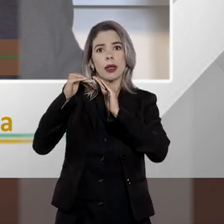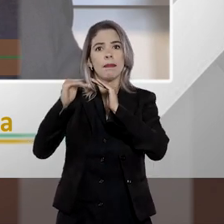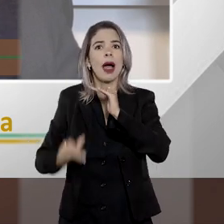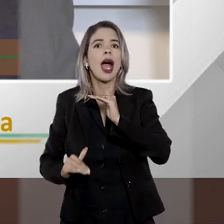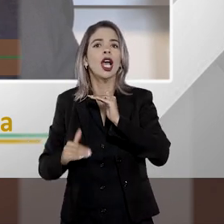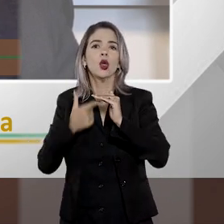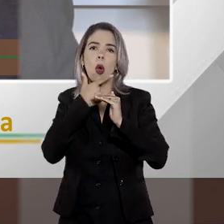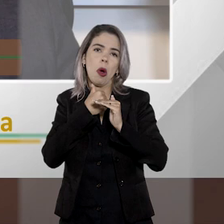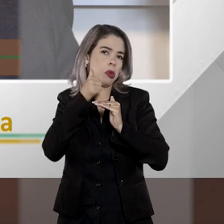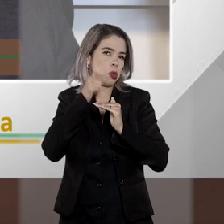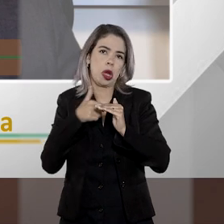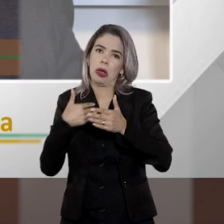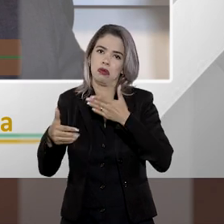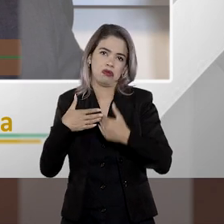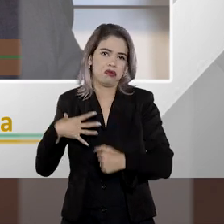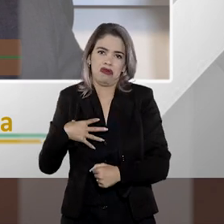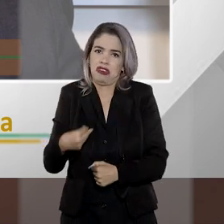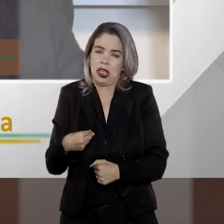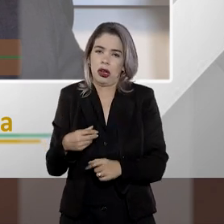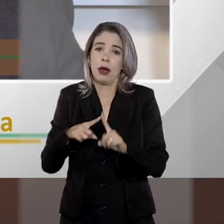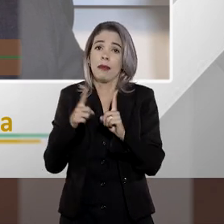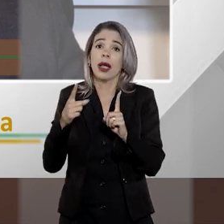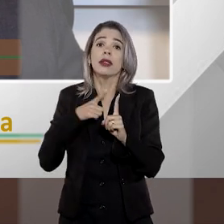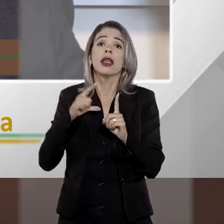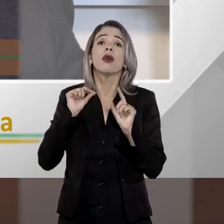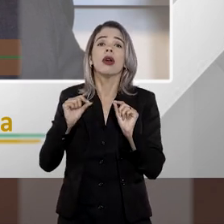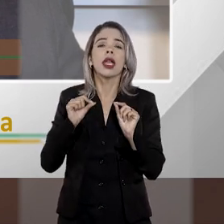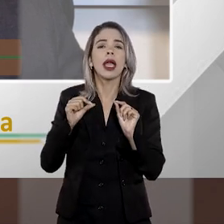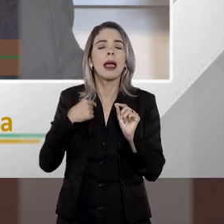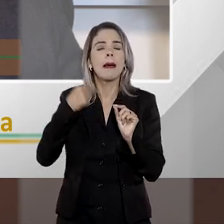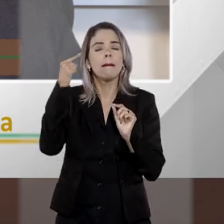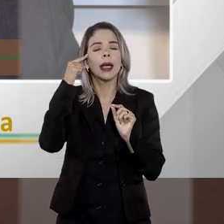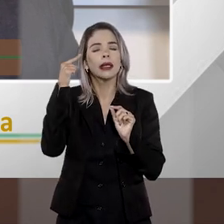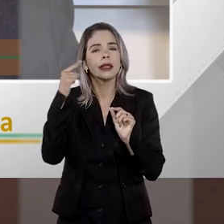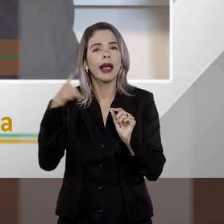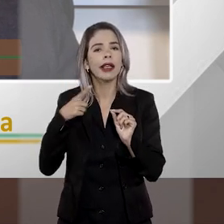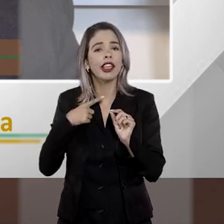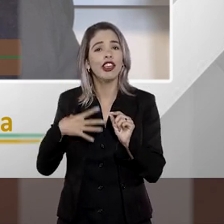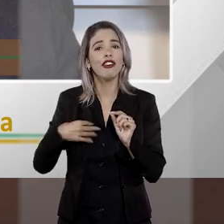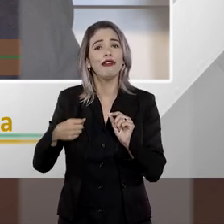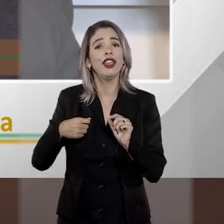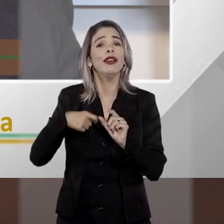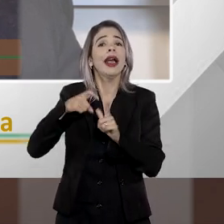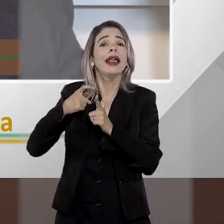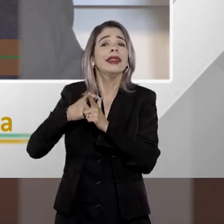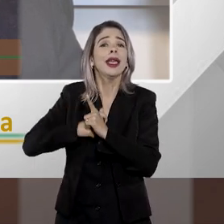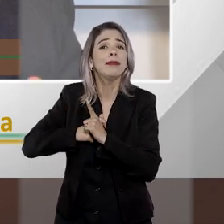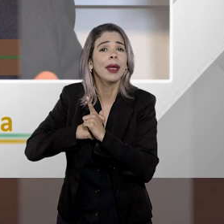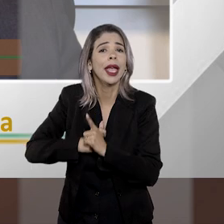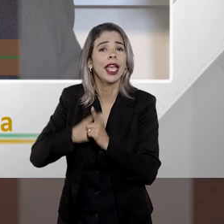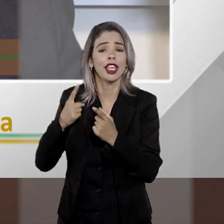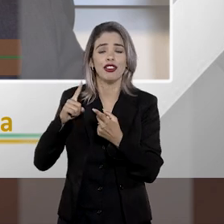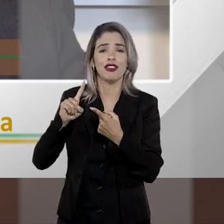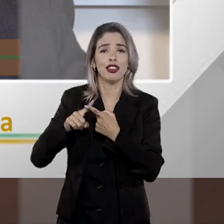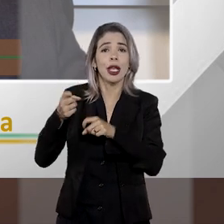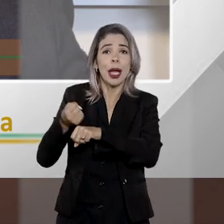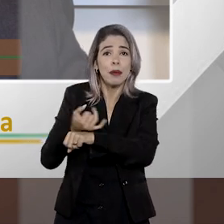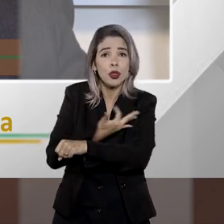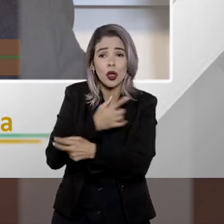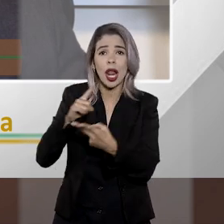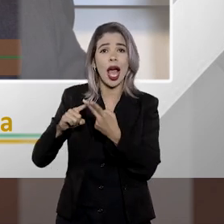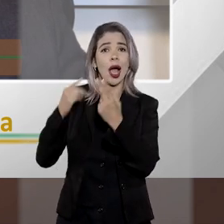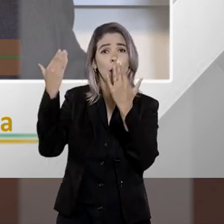filho ou filha menor de 12 anos, nós temos aí uma presunção de dependência material, dependência emocional,